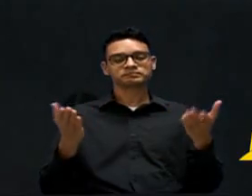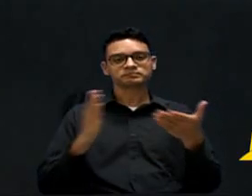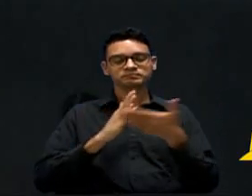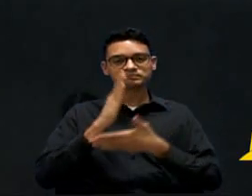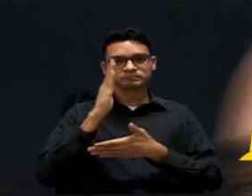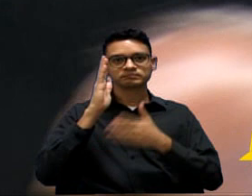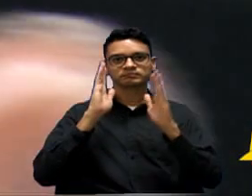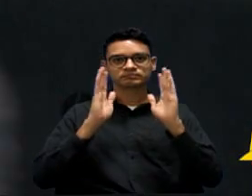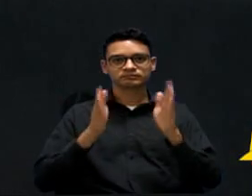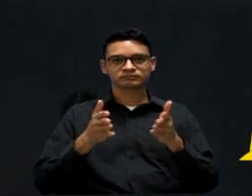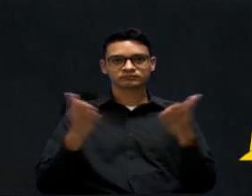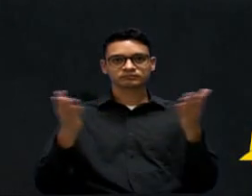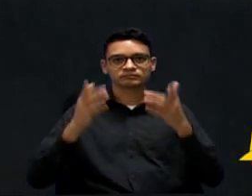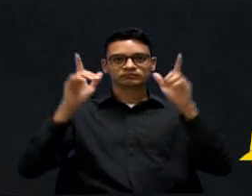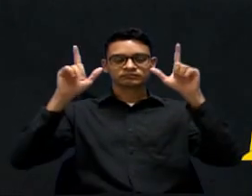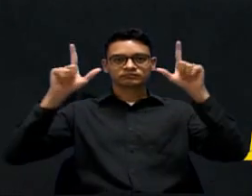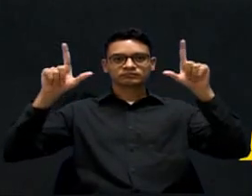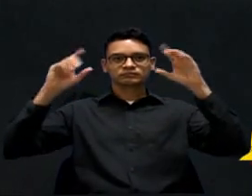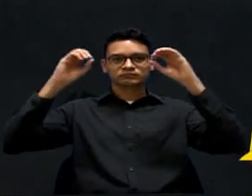Eu gostaria que